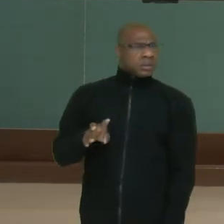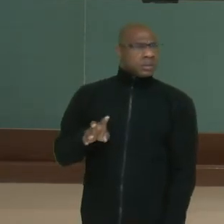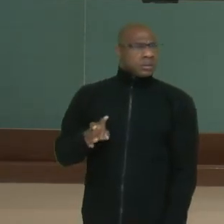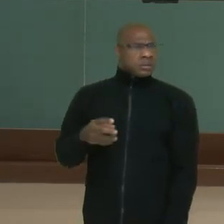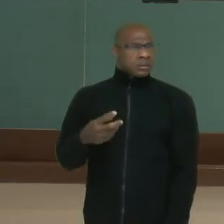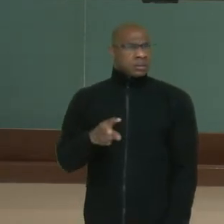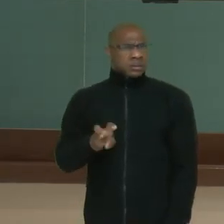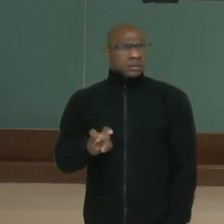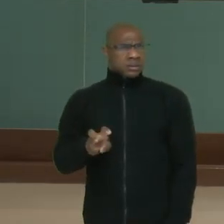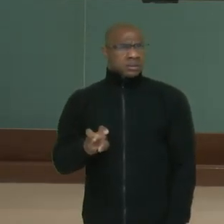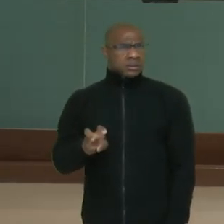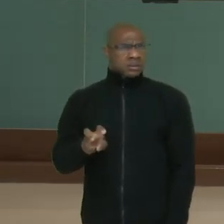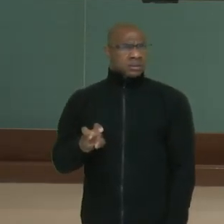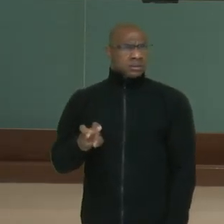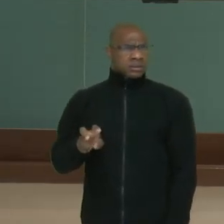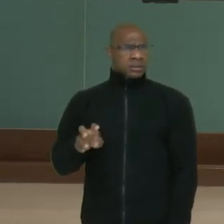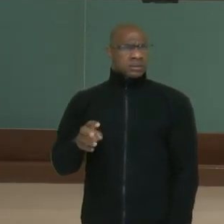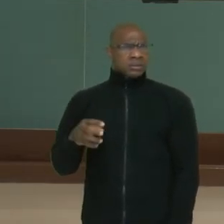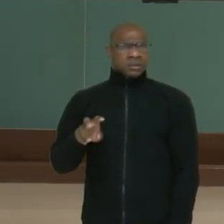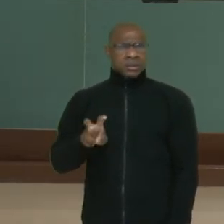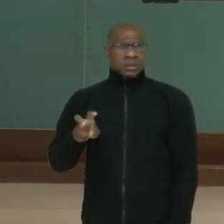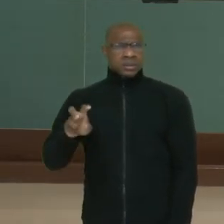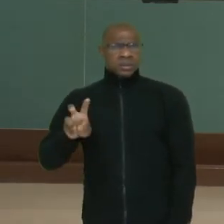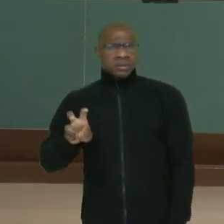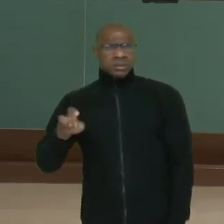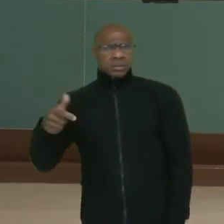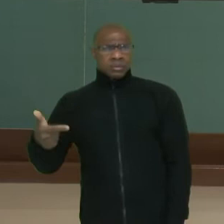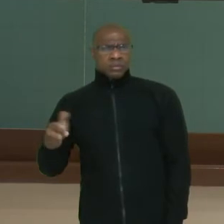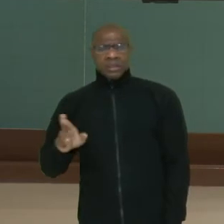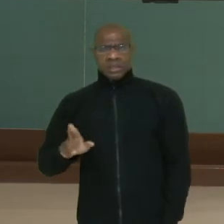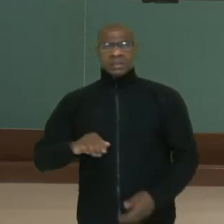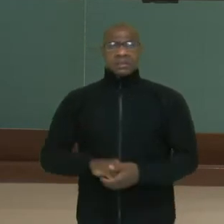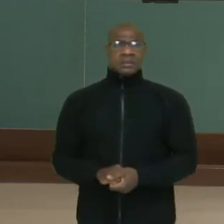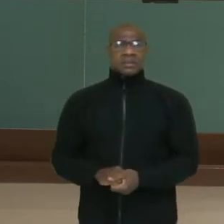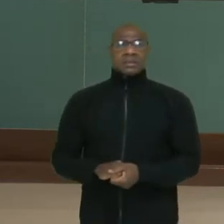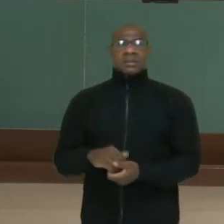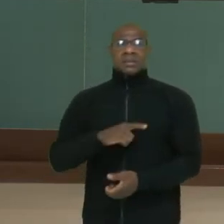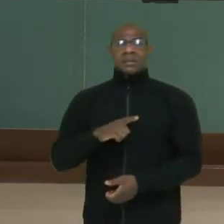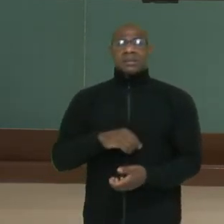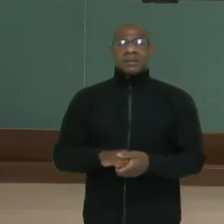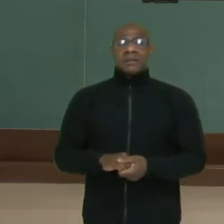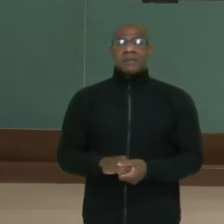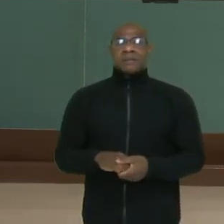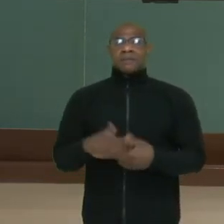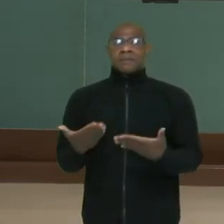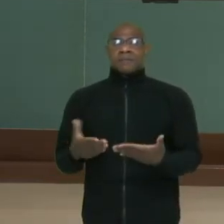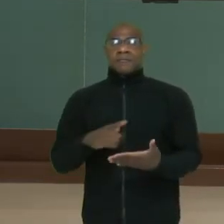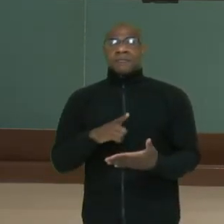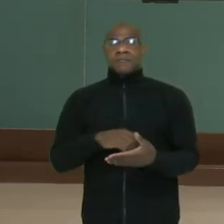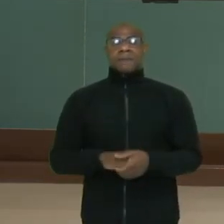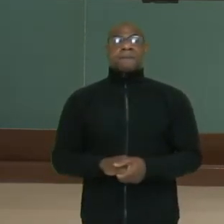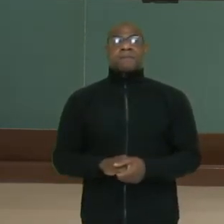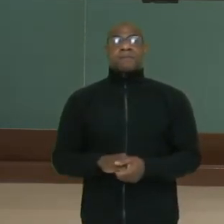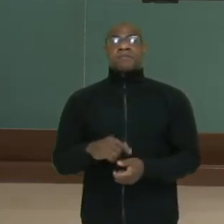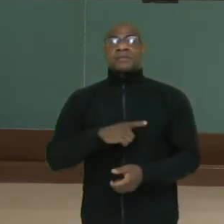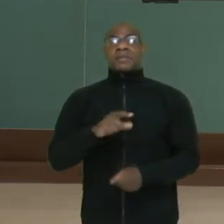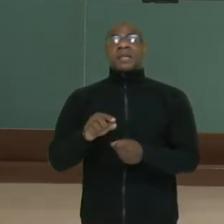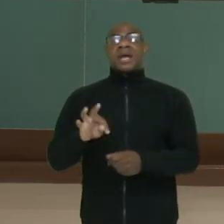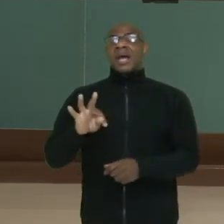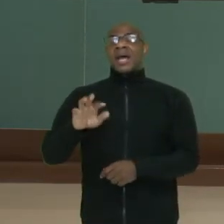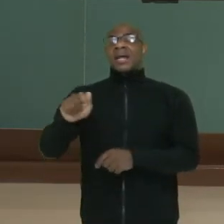capital inicial, tenho o tempo e tenho o montante, ok? Ele pergunta, a que